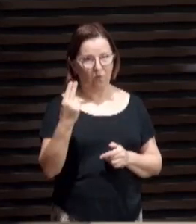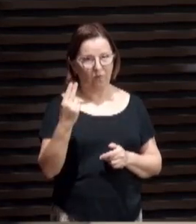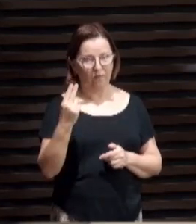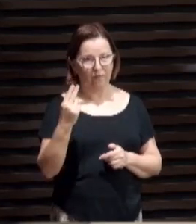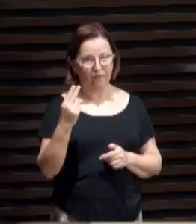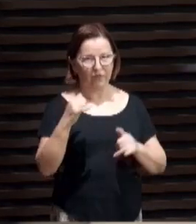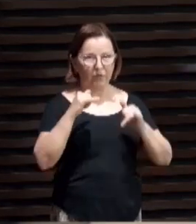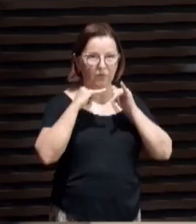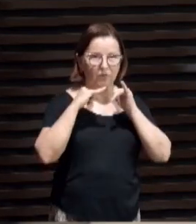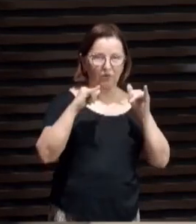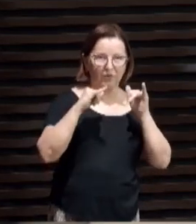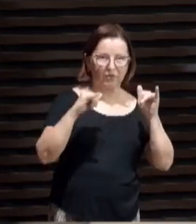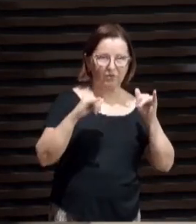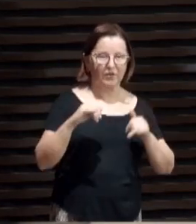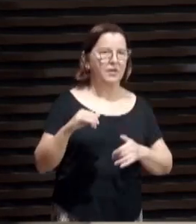da alopécia?